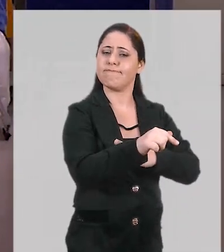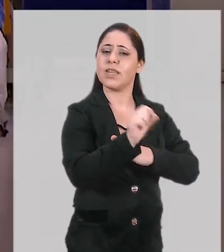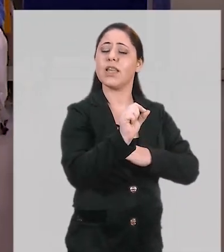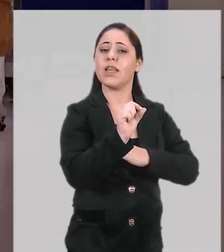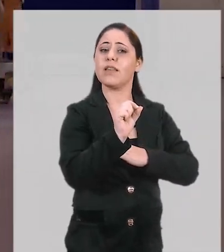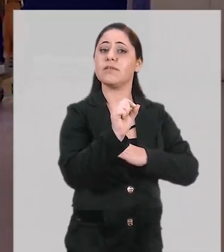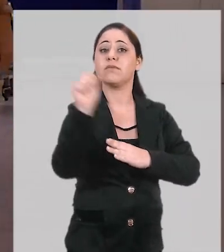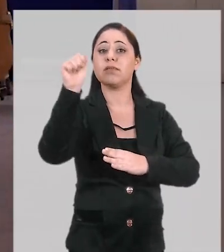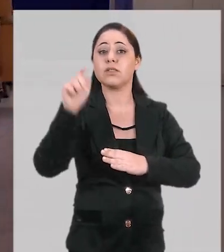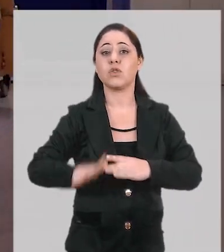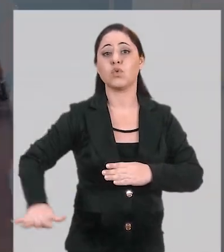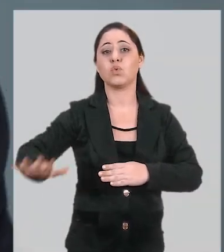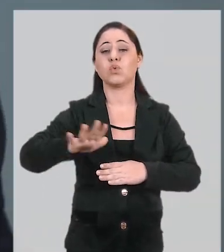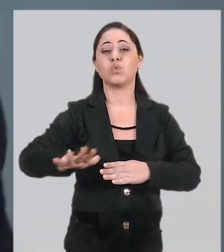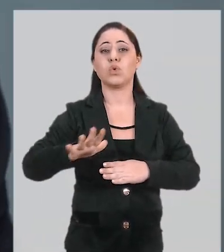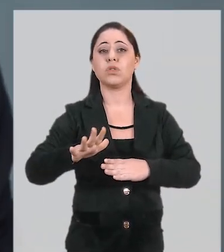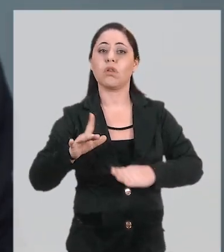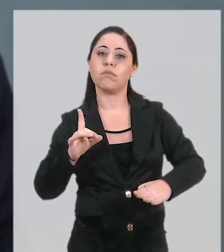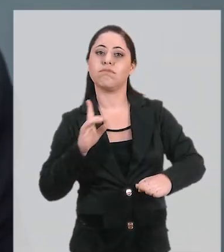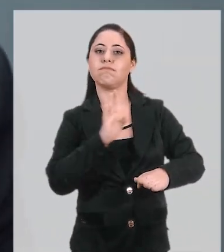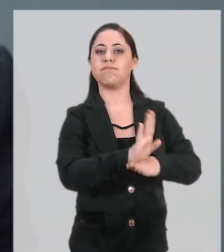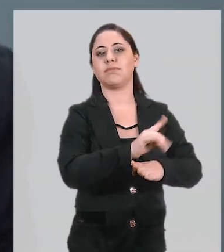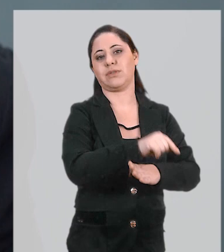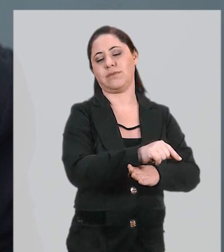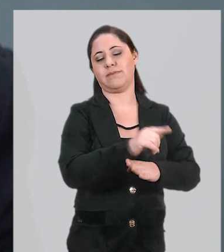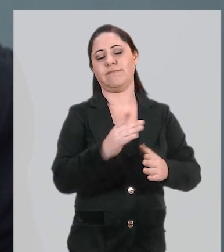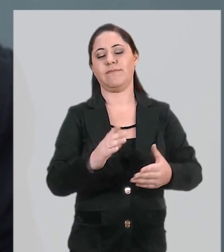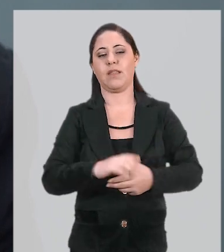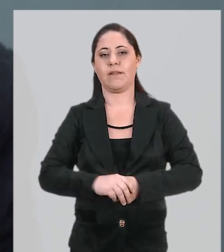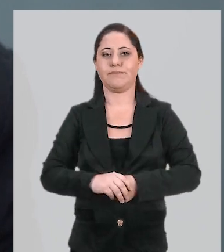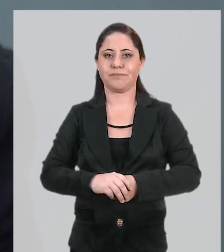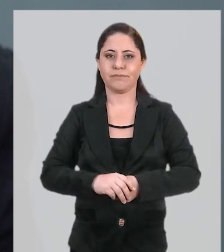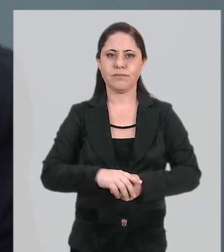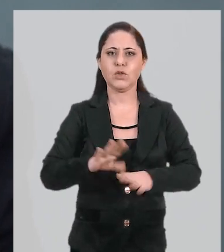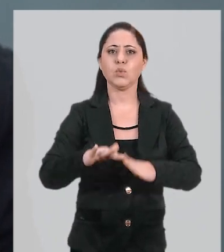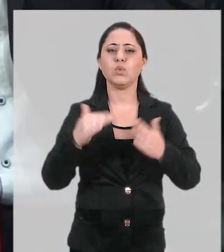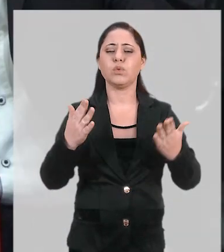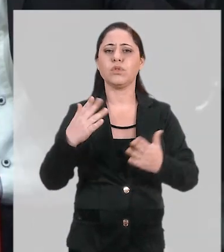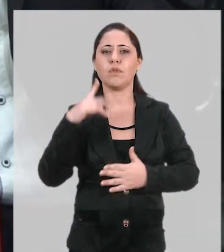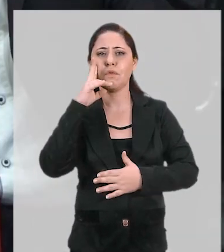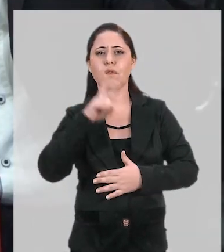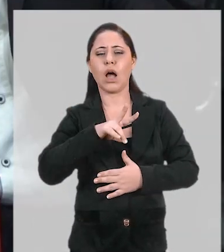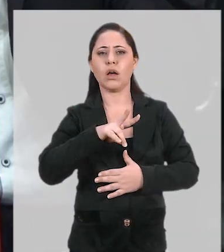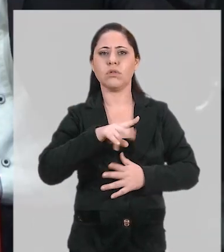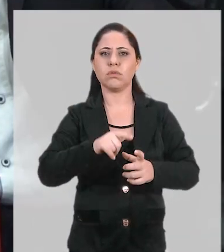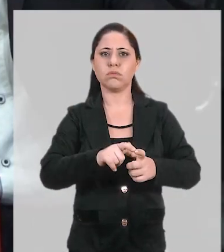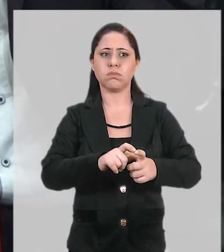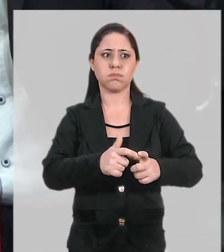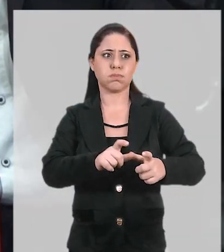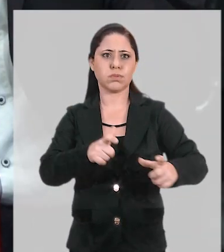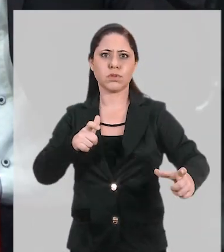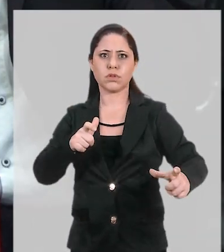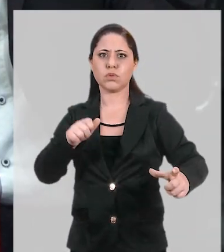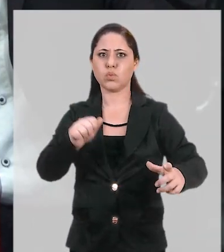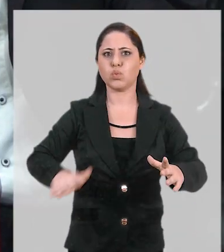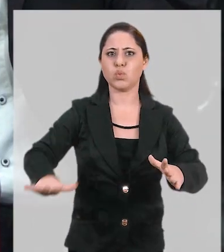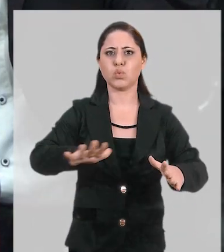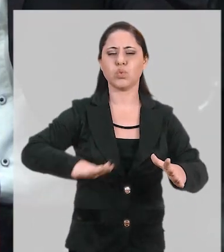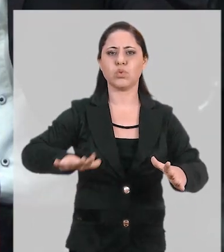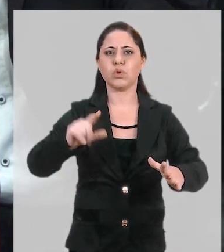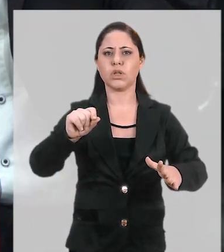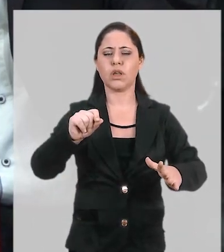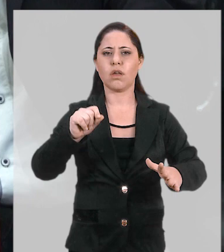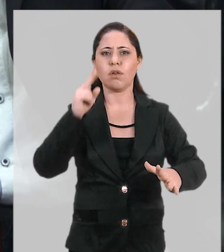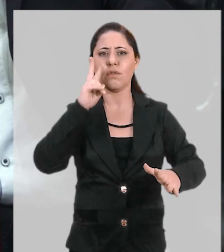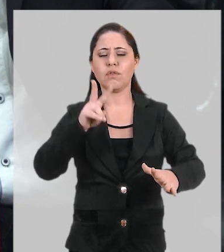atendida, é através da assistência social que essas pessoas são socorridas. Ou seja, e quando você vê uma demanda muito grande da assistência social e quando